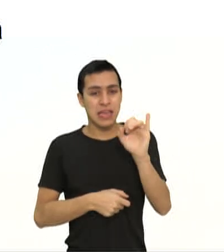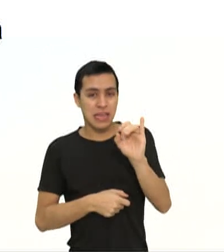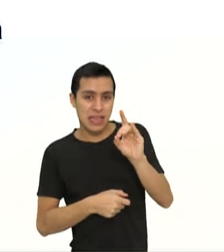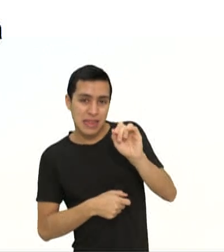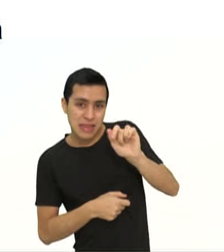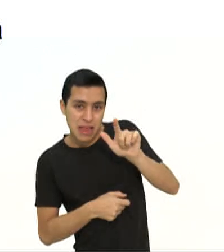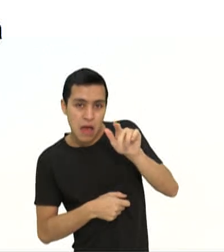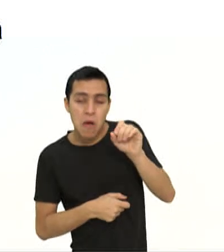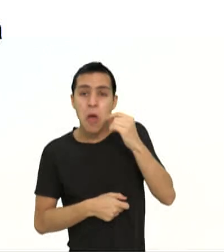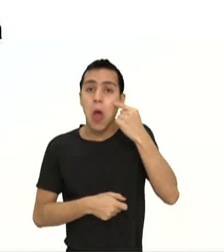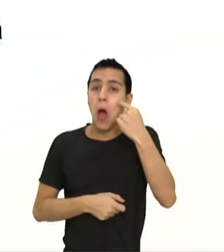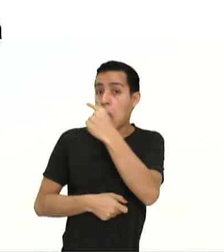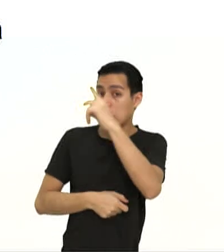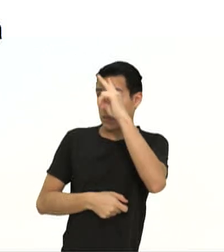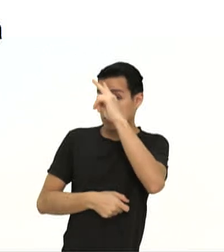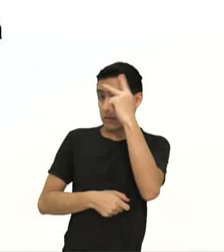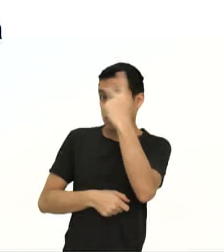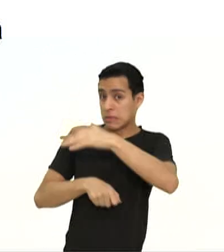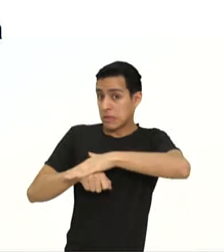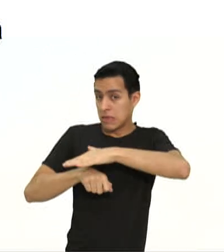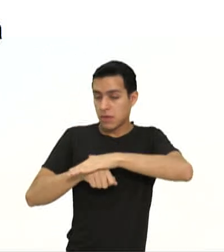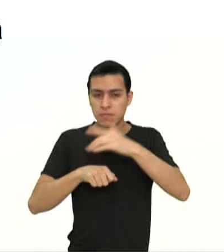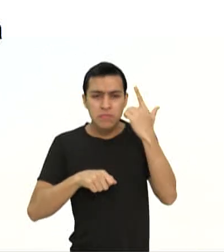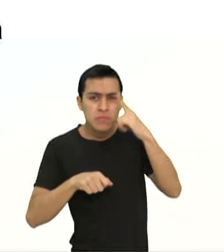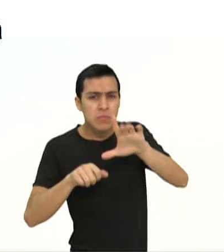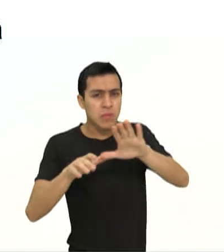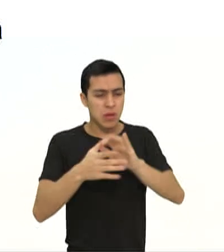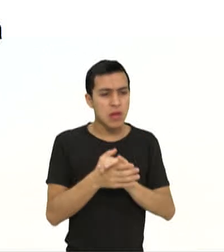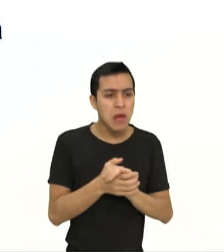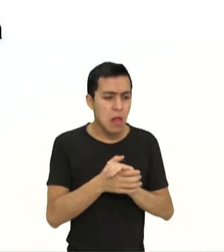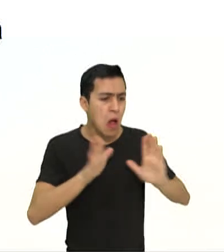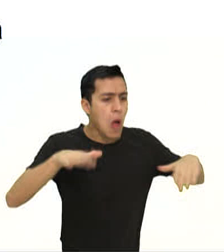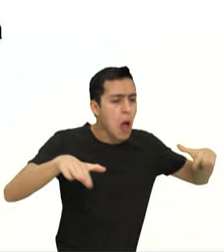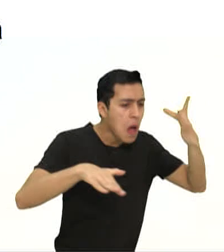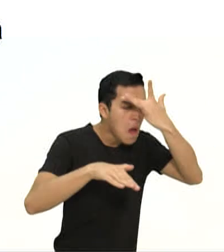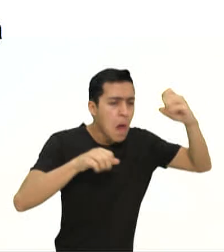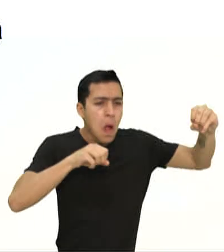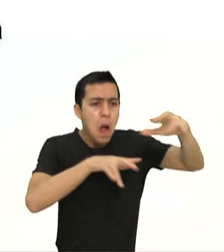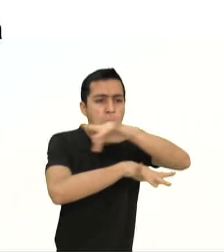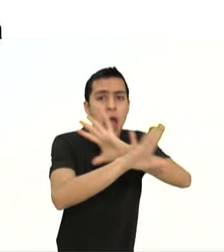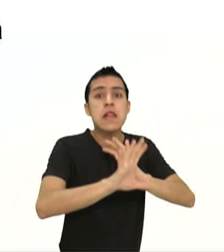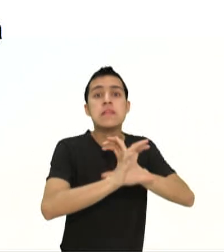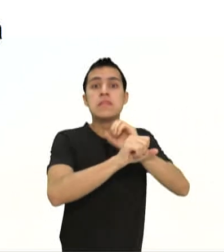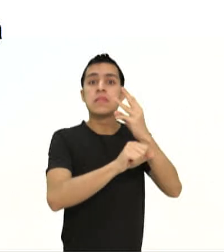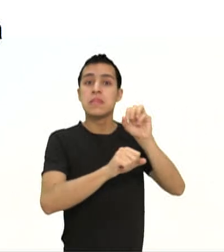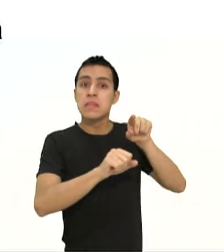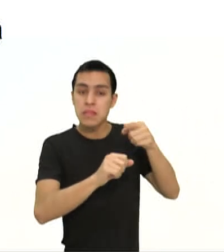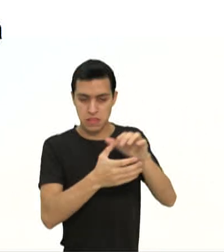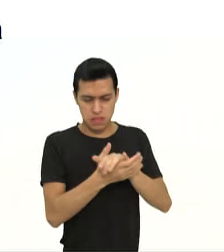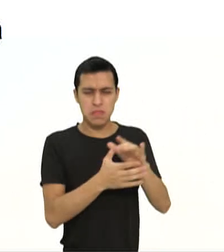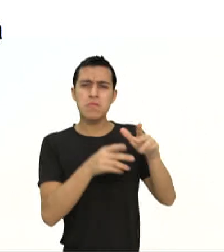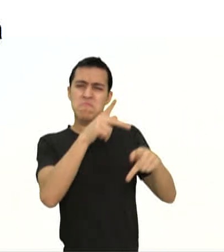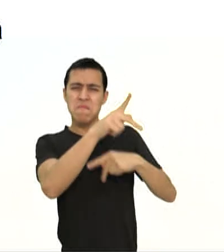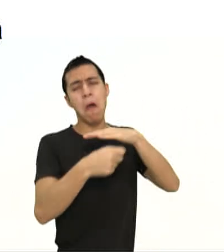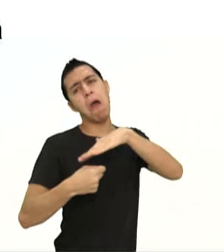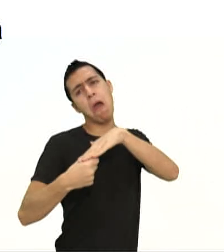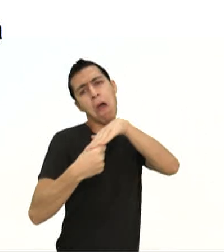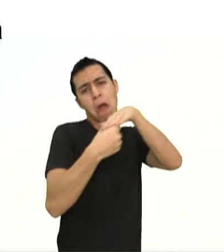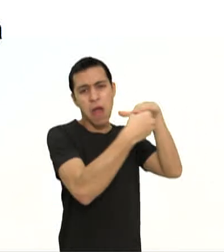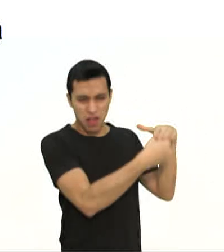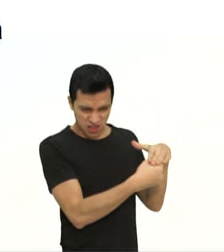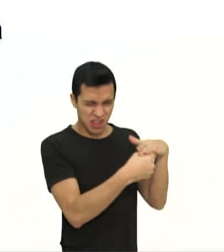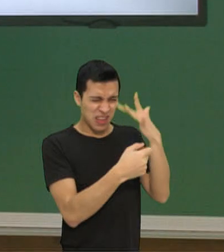dele? Ele conseguiu reunir cerca de 30 mil pessoas entre as populações marginalizadas, entre